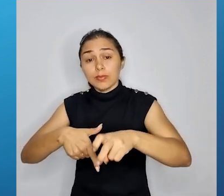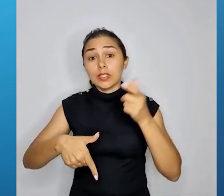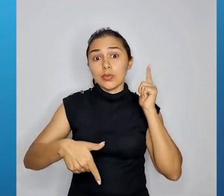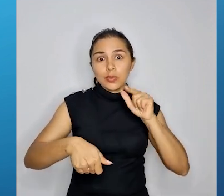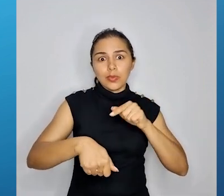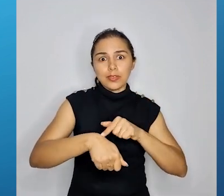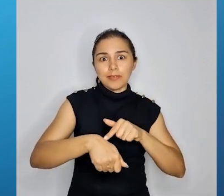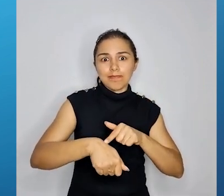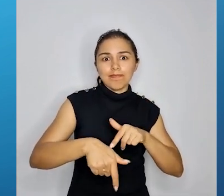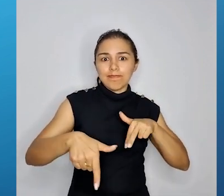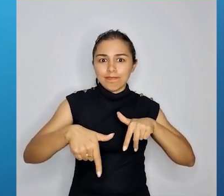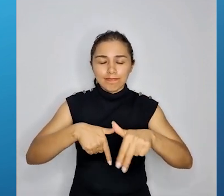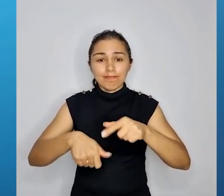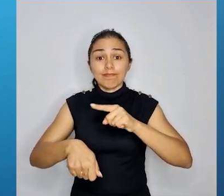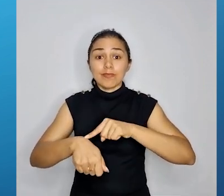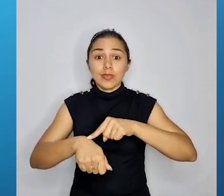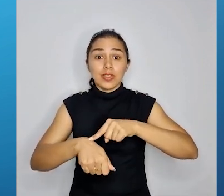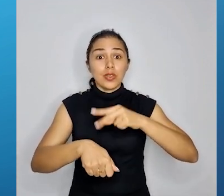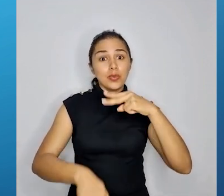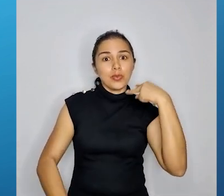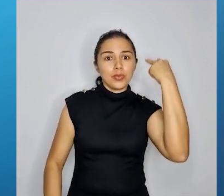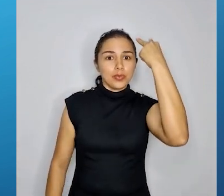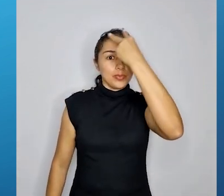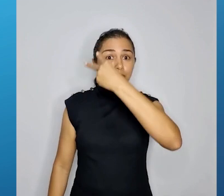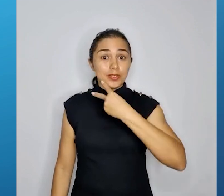e 35 segundos.